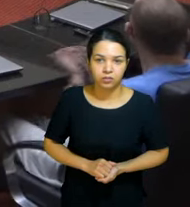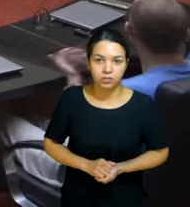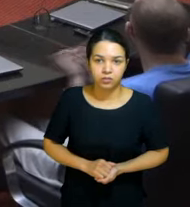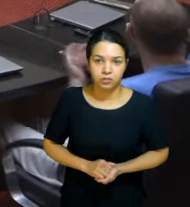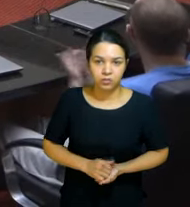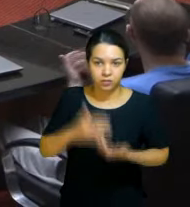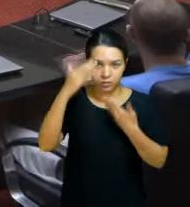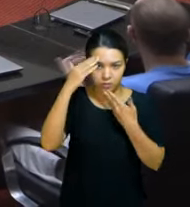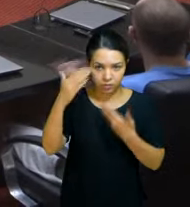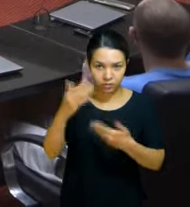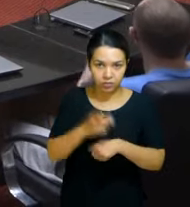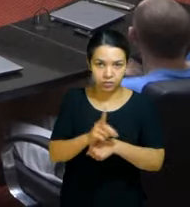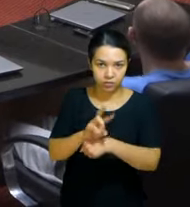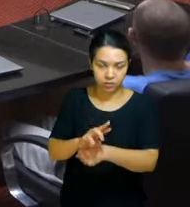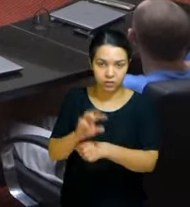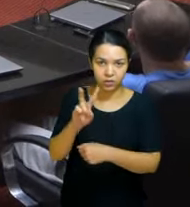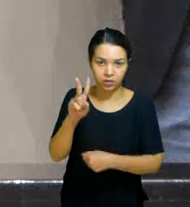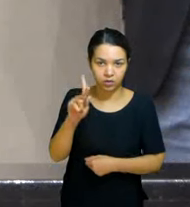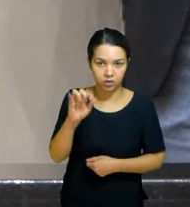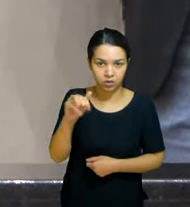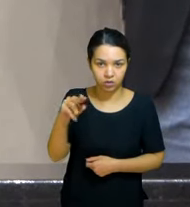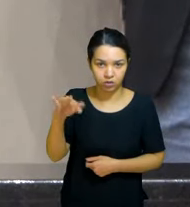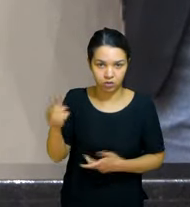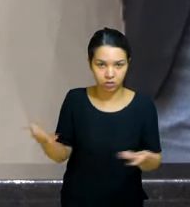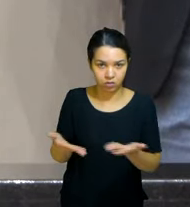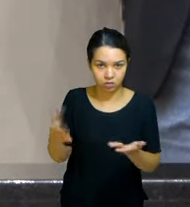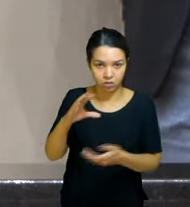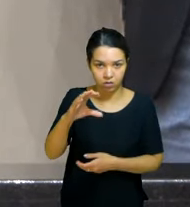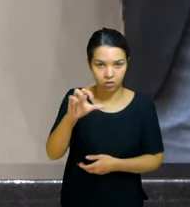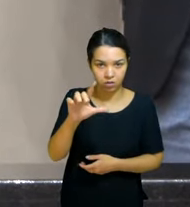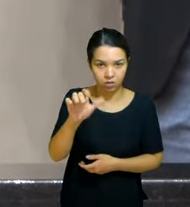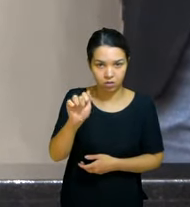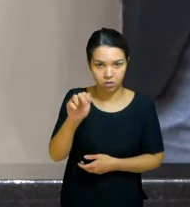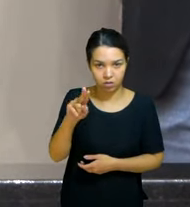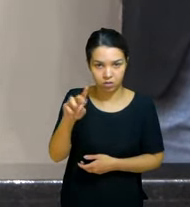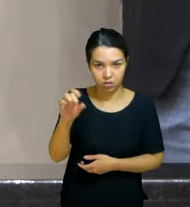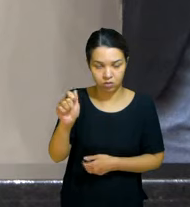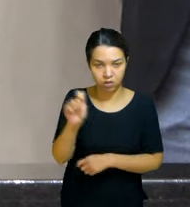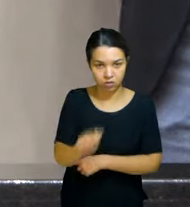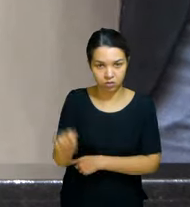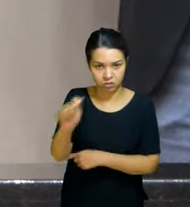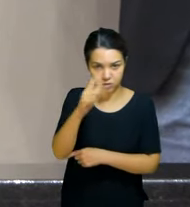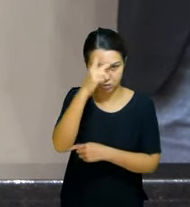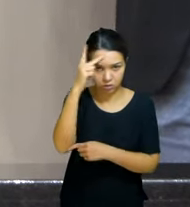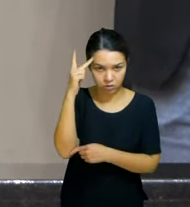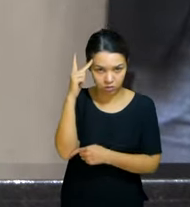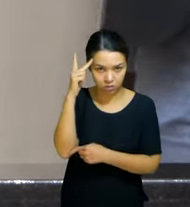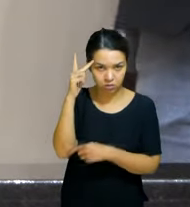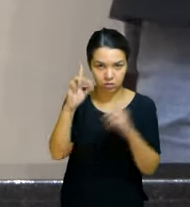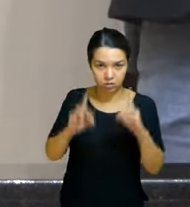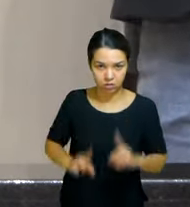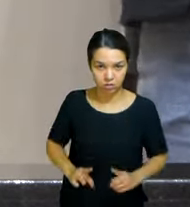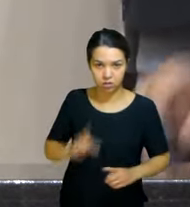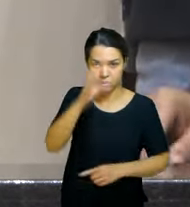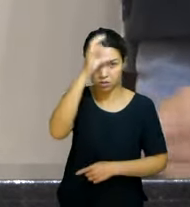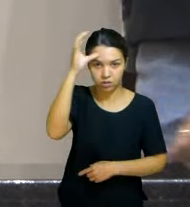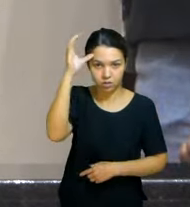Obrigado, doutor Vinícius Bion. Com a palavra, Cláudio Pacheco, Associação de Pessoas com Deficiência de Criciúma.